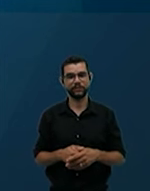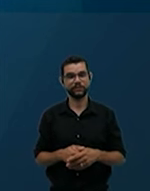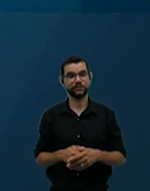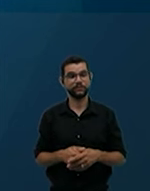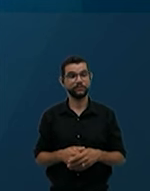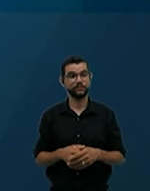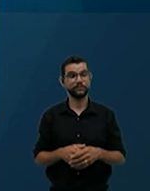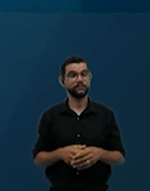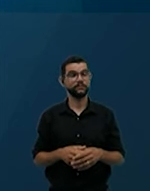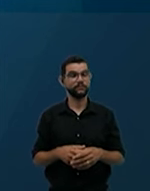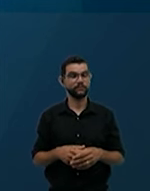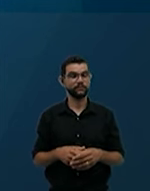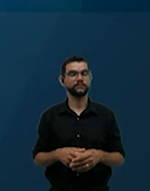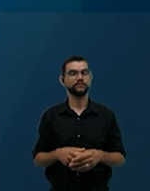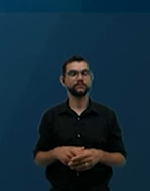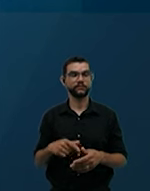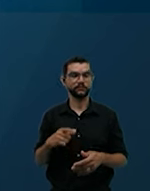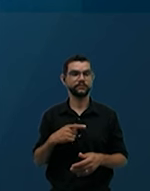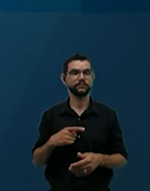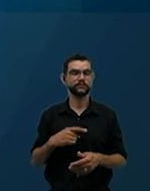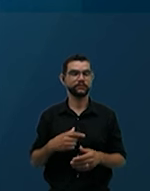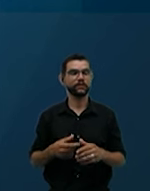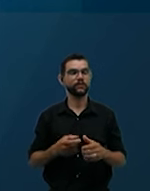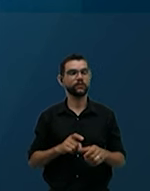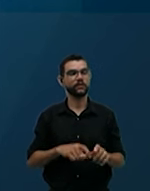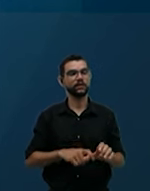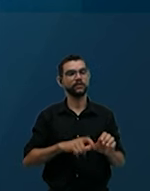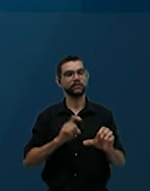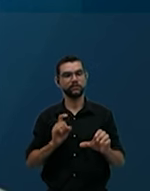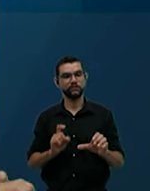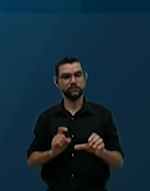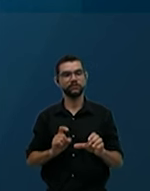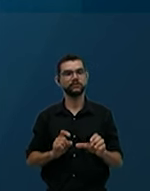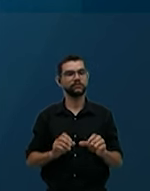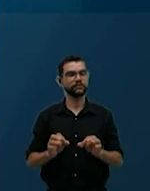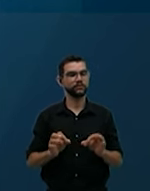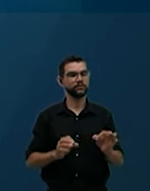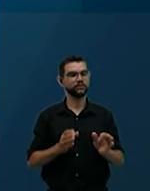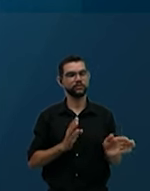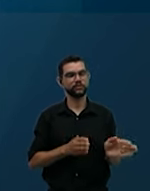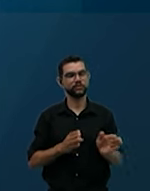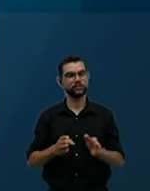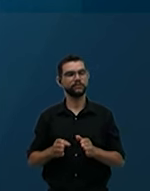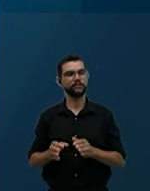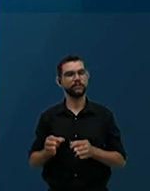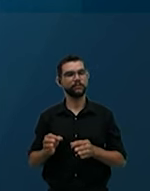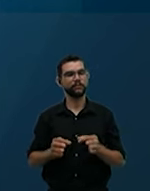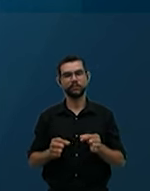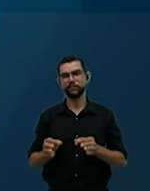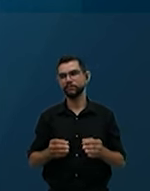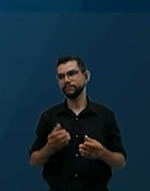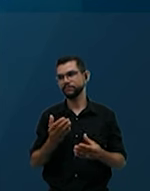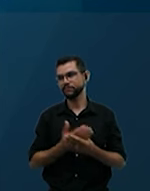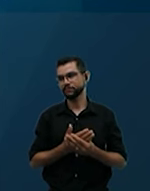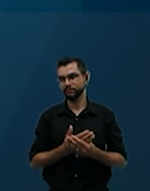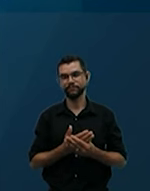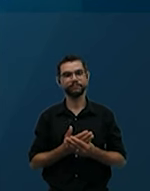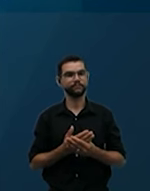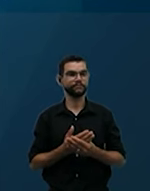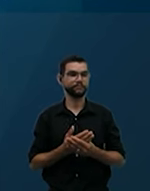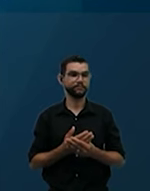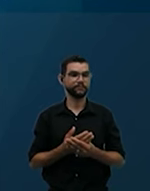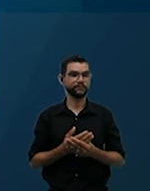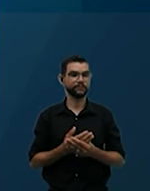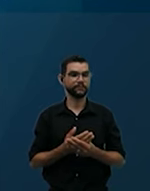uma desvirtuação do sistema de substituição processual e um incentivo à desorganização e